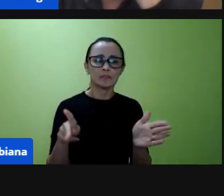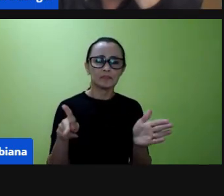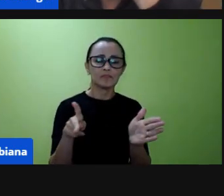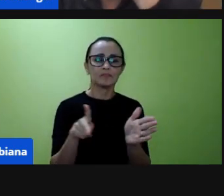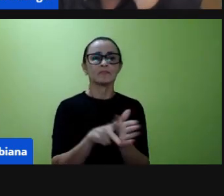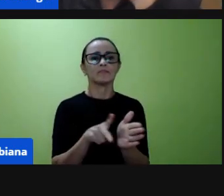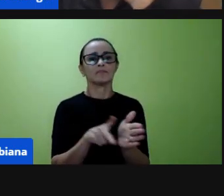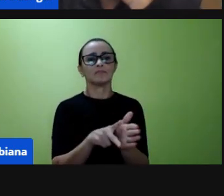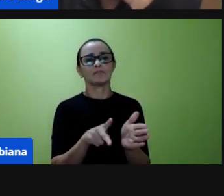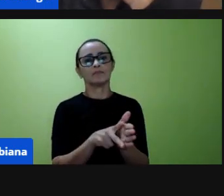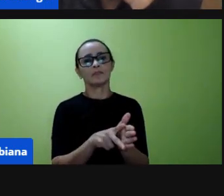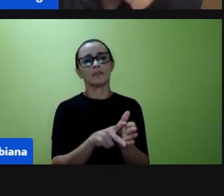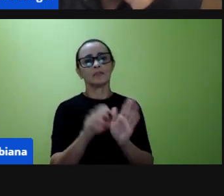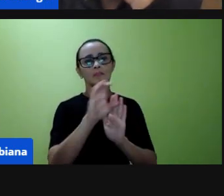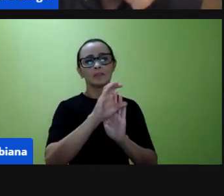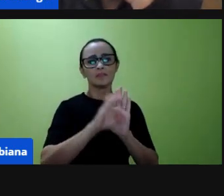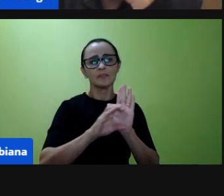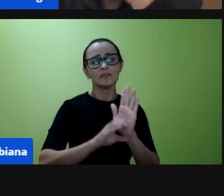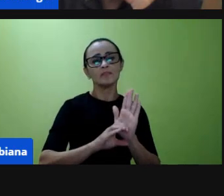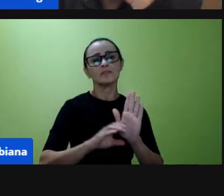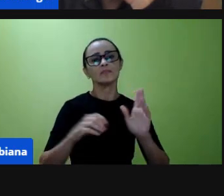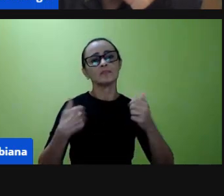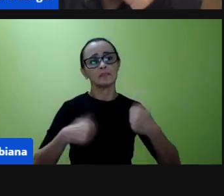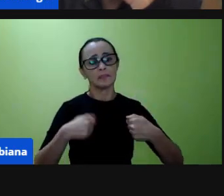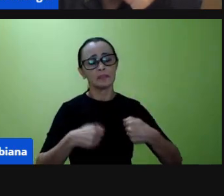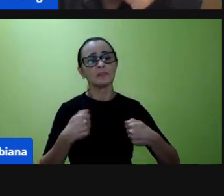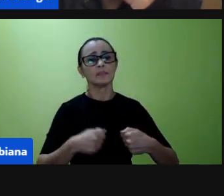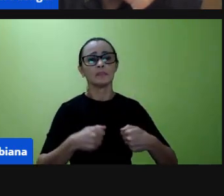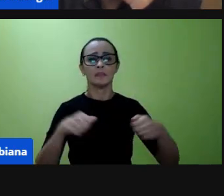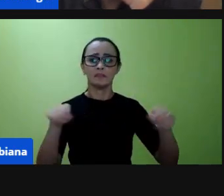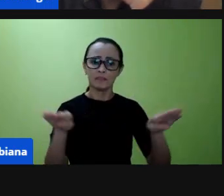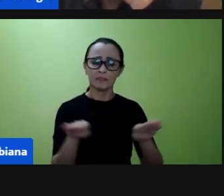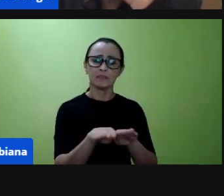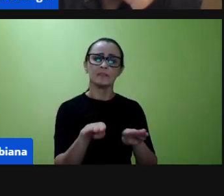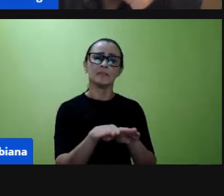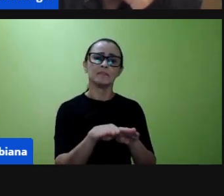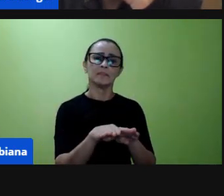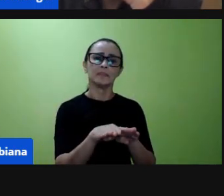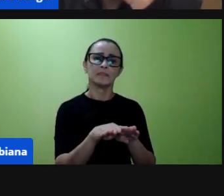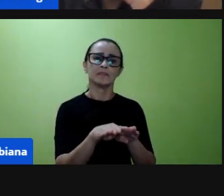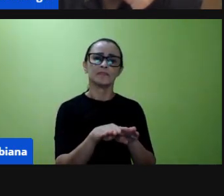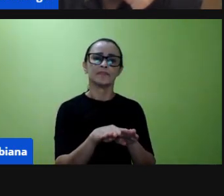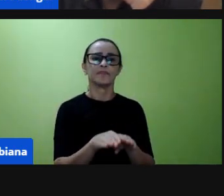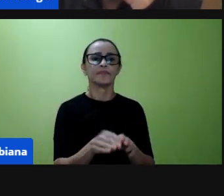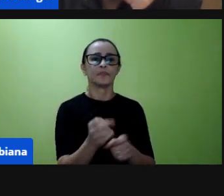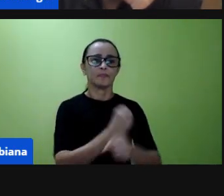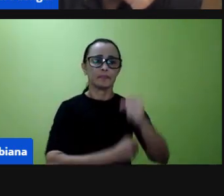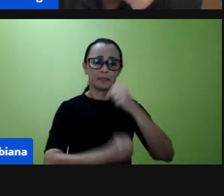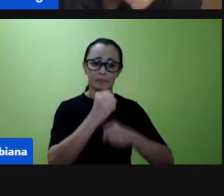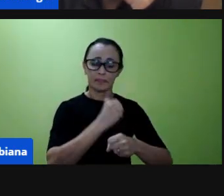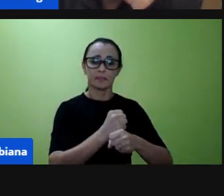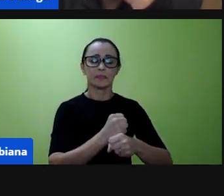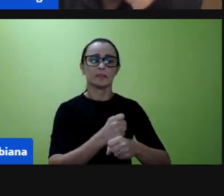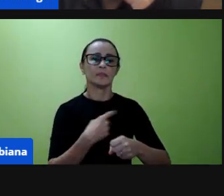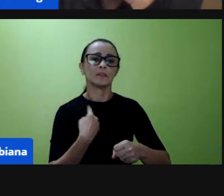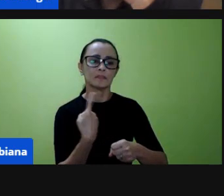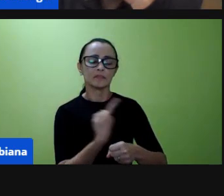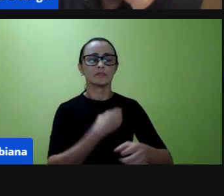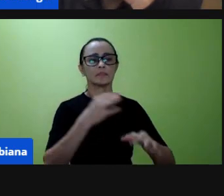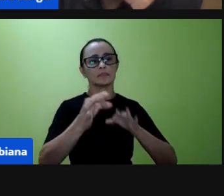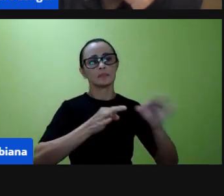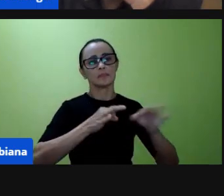tipos de ferramentas, né? O ano passado, com a produção dos cadernos, foi um exemplo disso, né? Onde